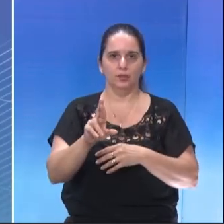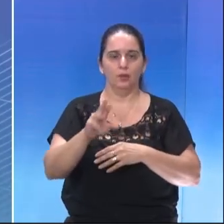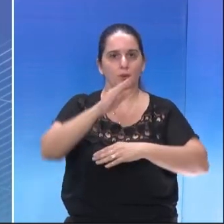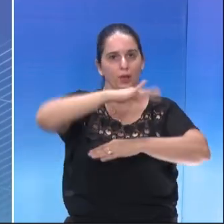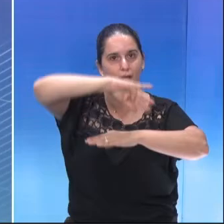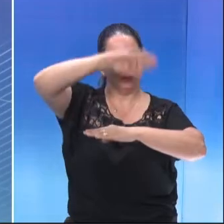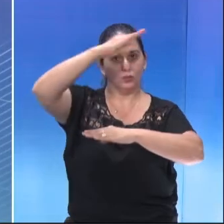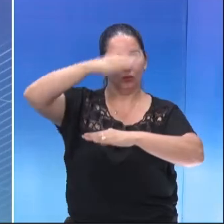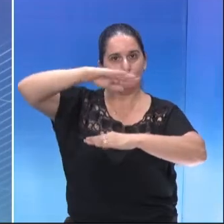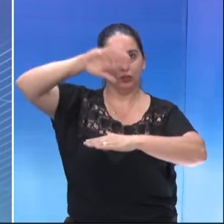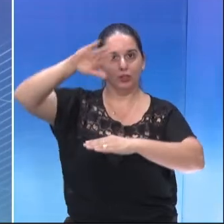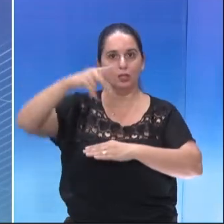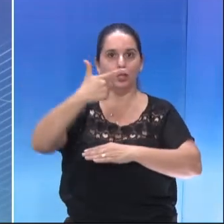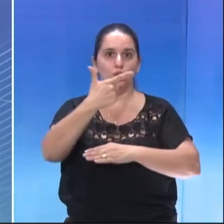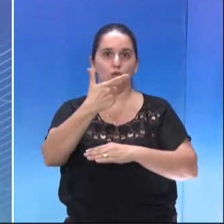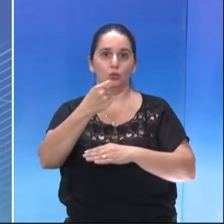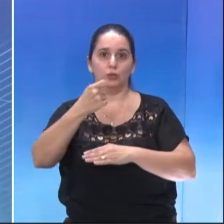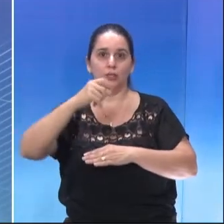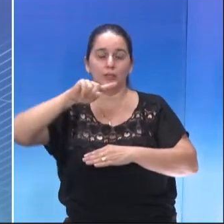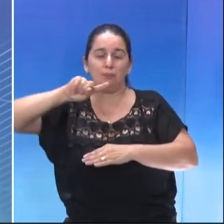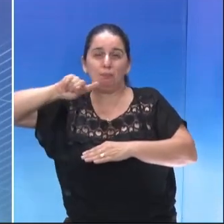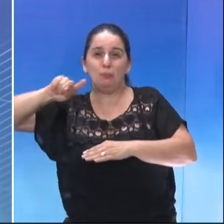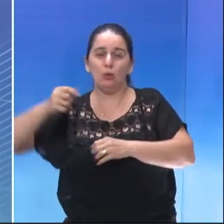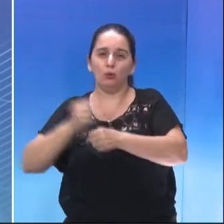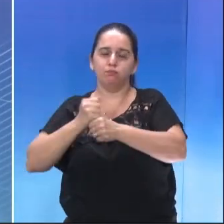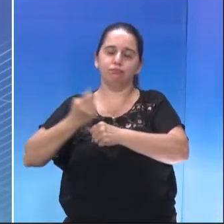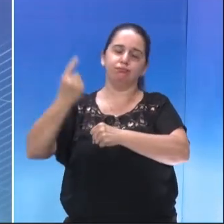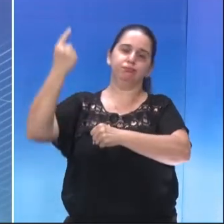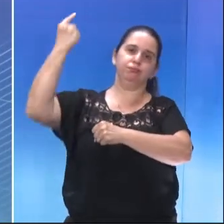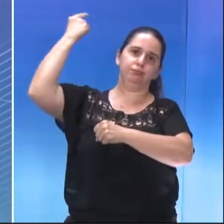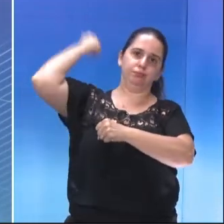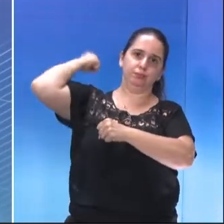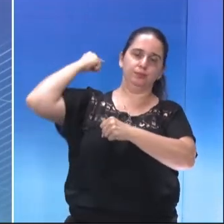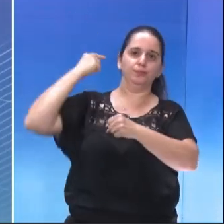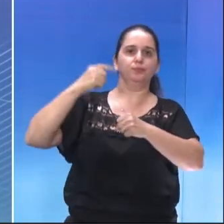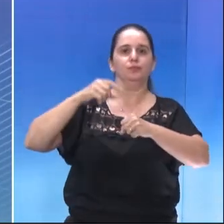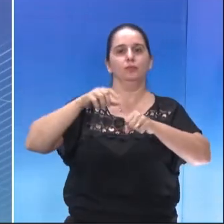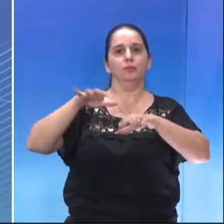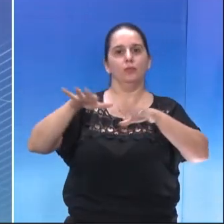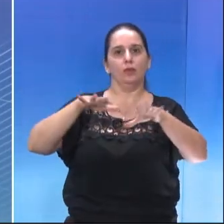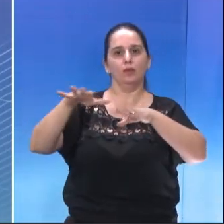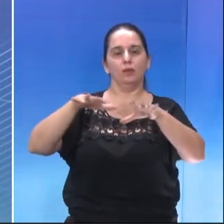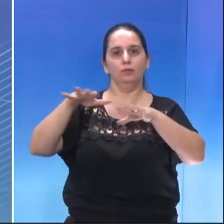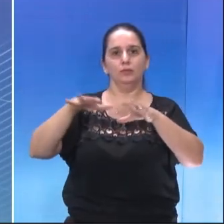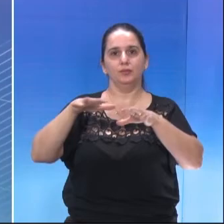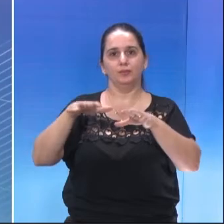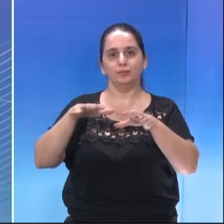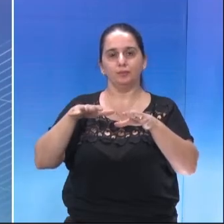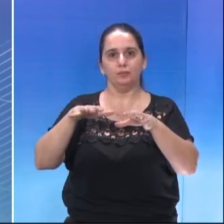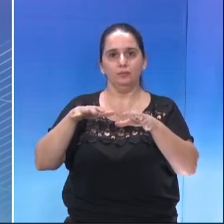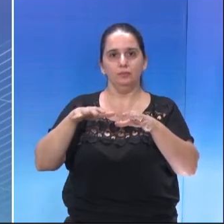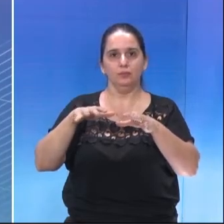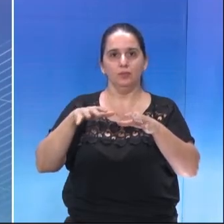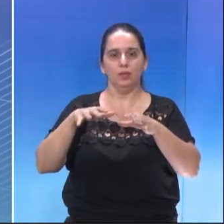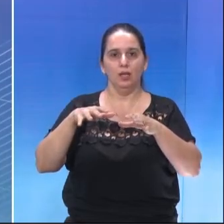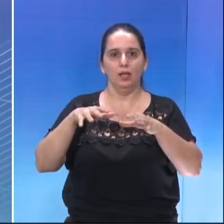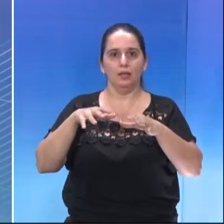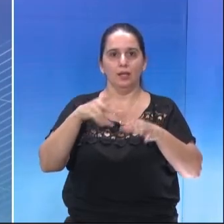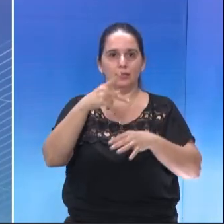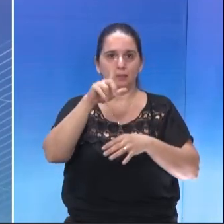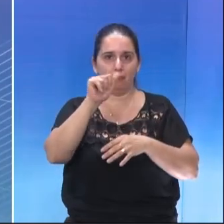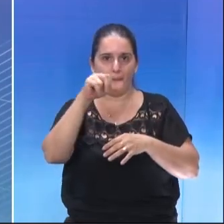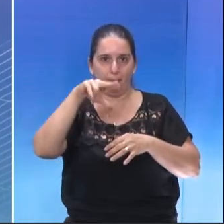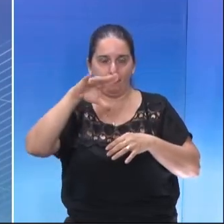anos, onde a gente tem um encontro dessas placas, tá certo? A movimentação dentro do encontro convergente, que é o encontro das